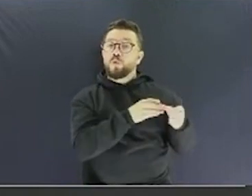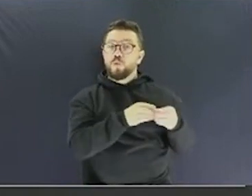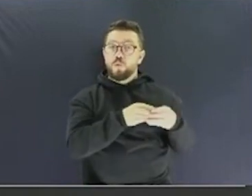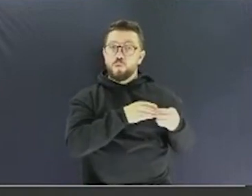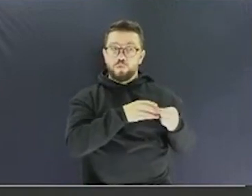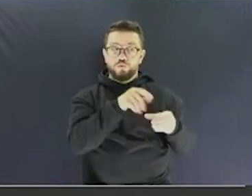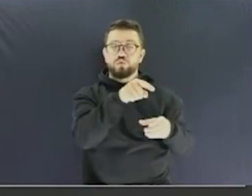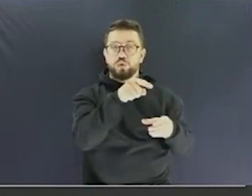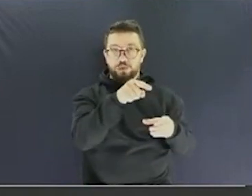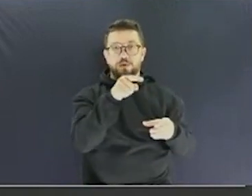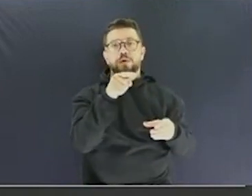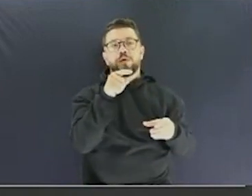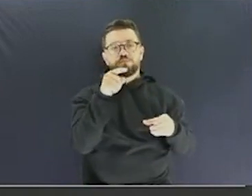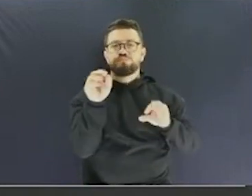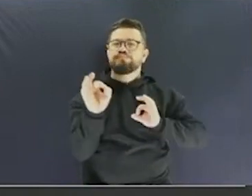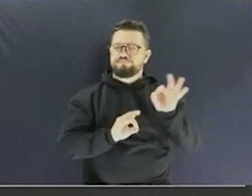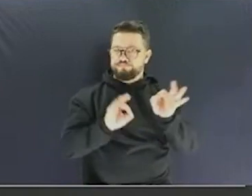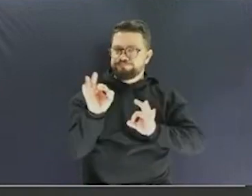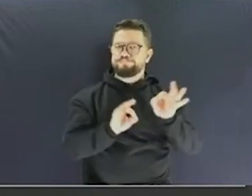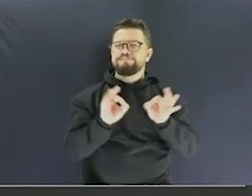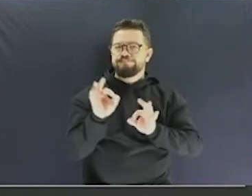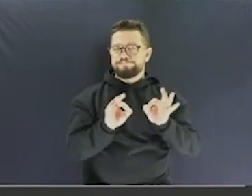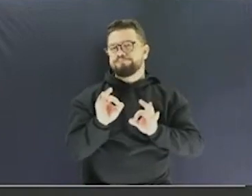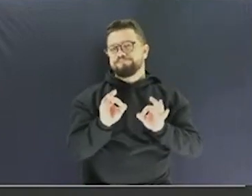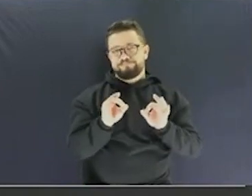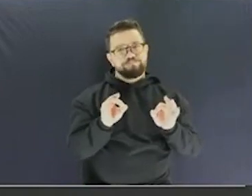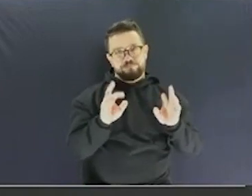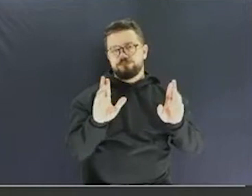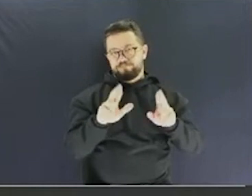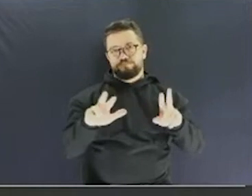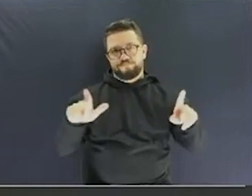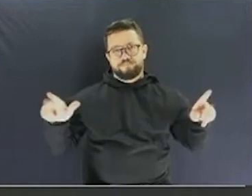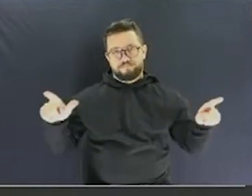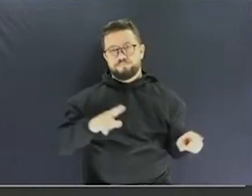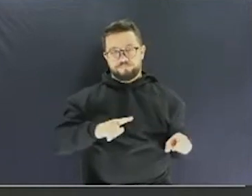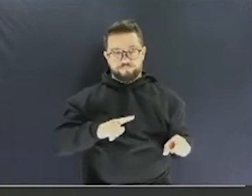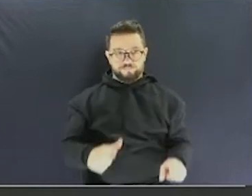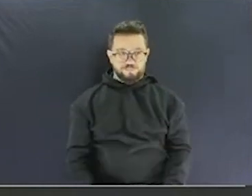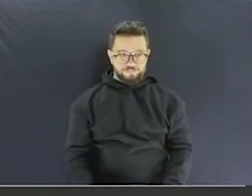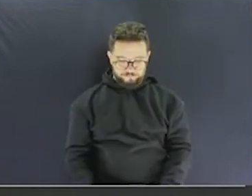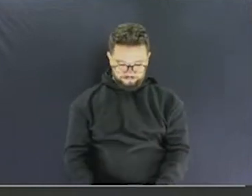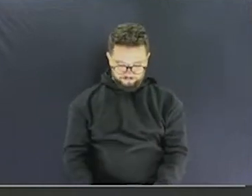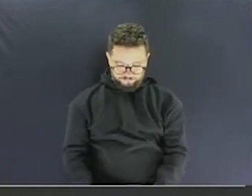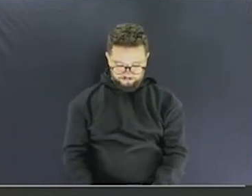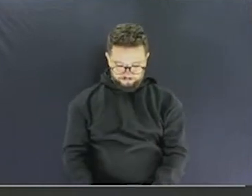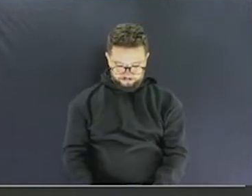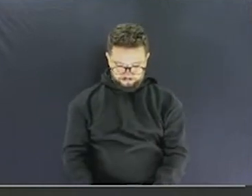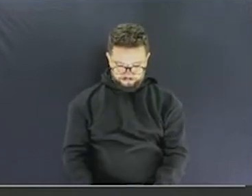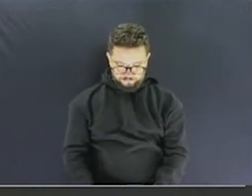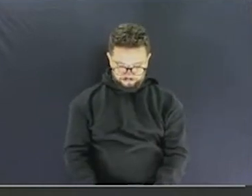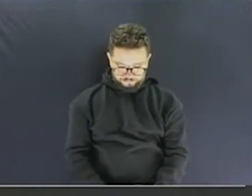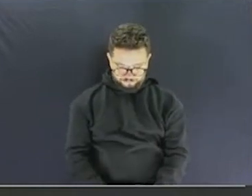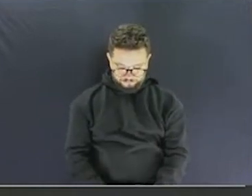desenvolvido diferentes concursos desde o início da gestão. Ali é um chamamento dos aprovados no último.